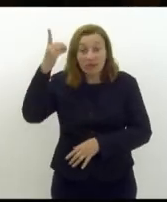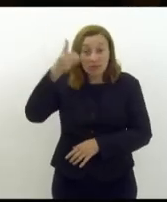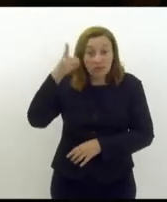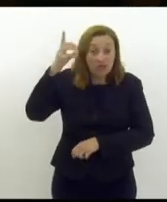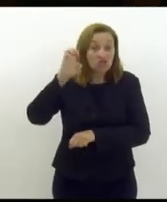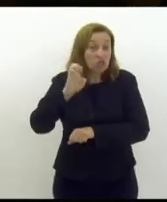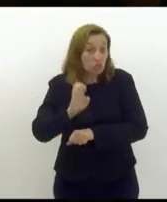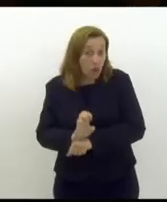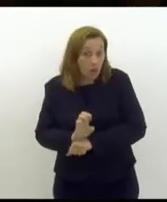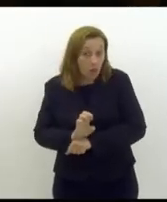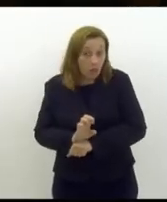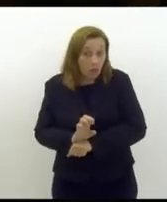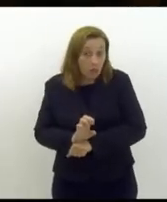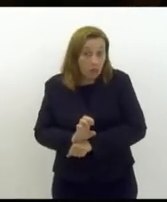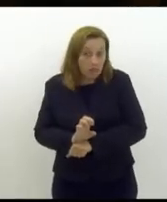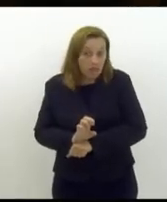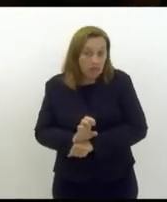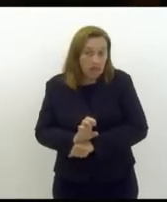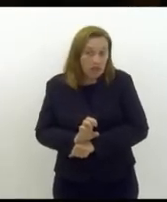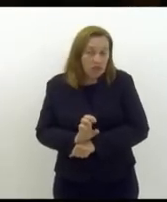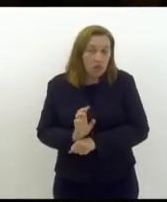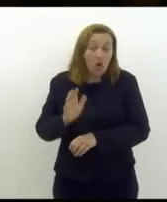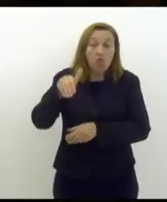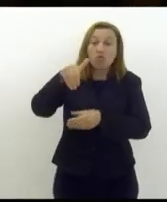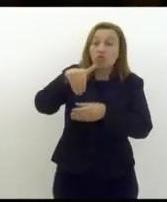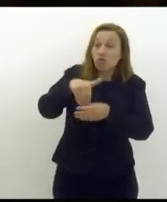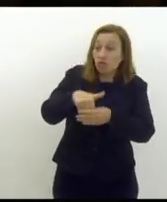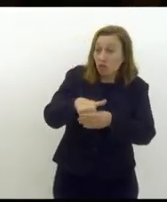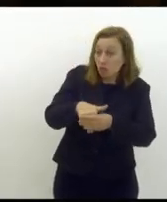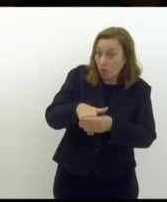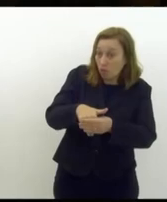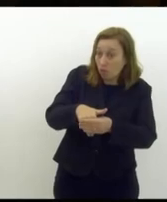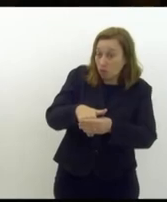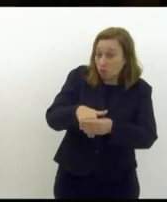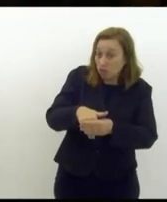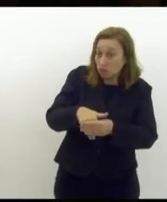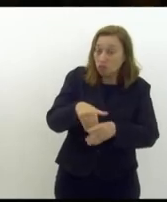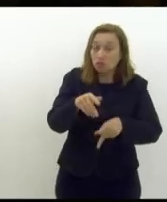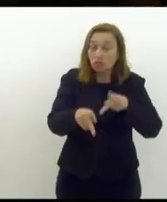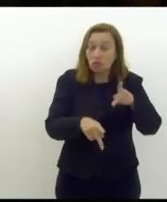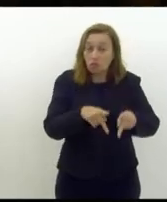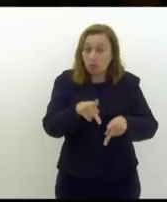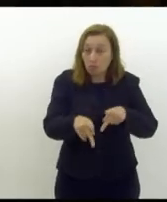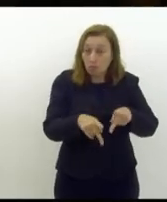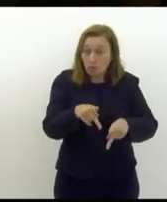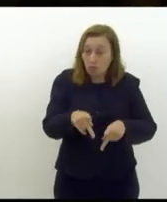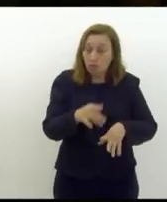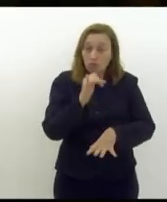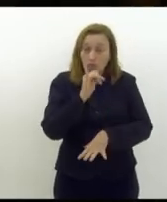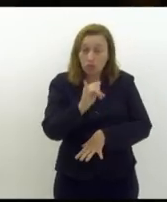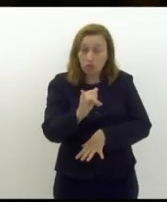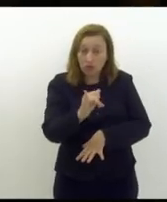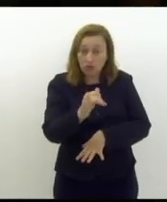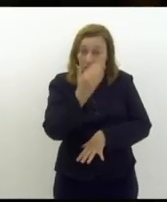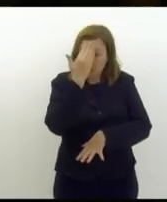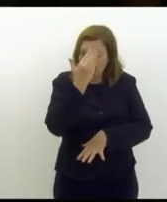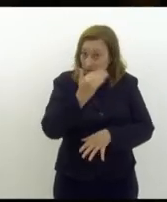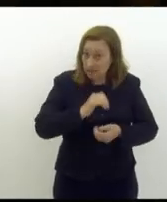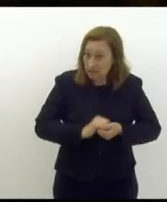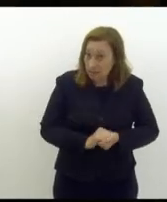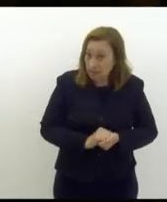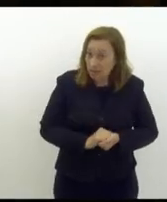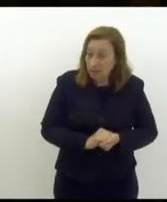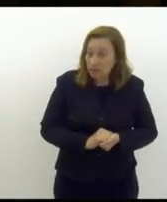Estadual graças ao voto do cidadão Fluminense e frustrando